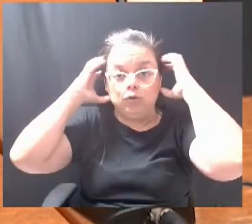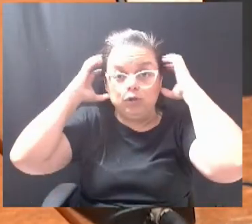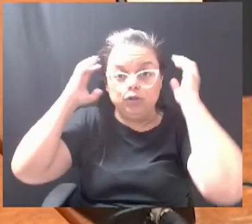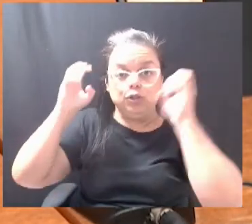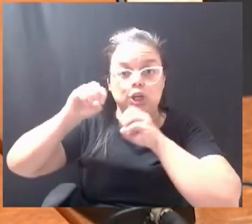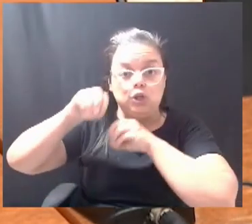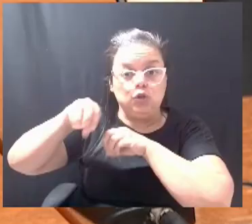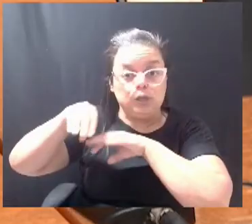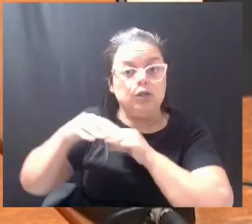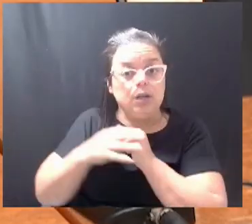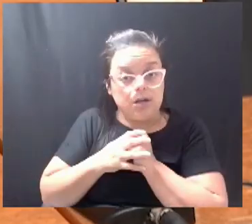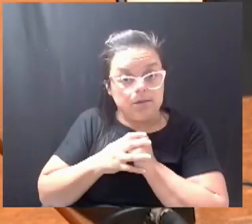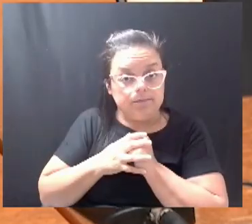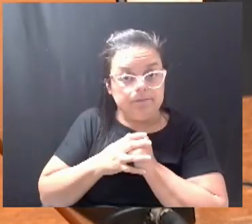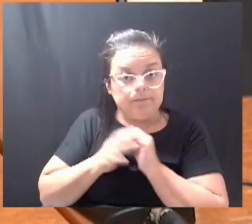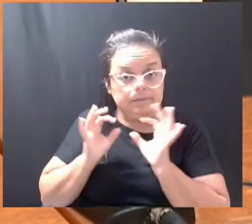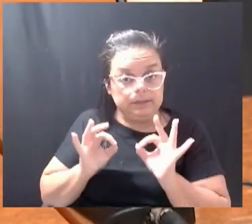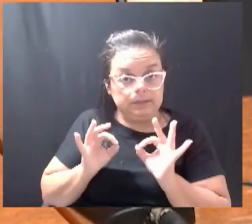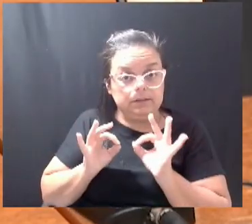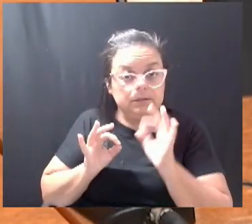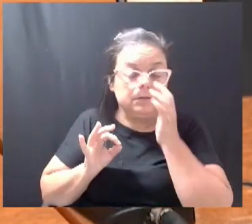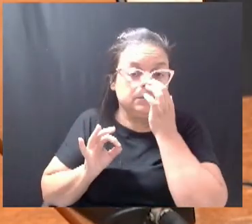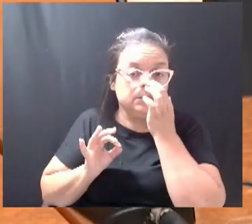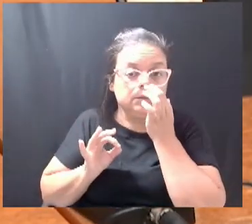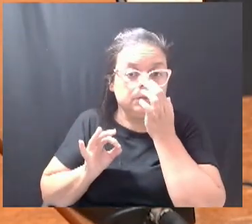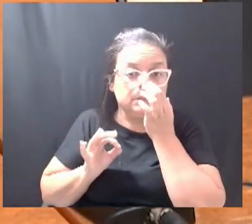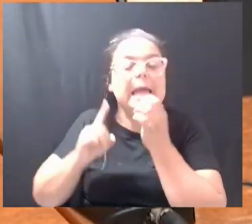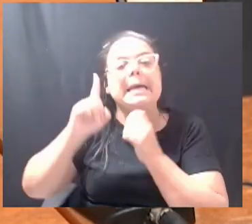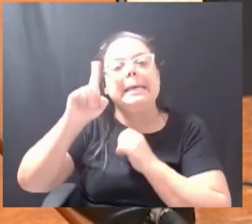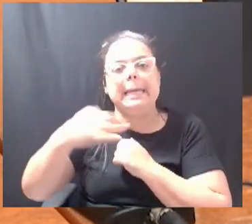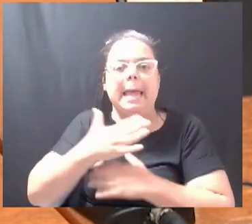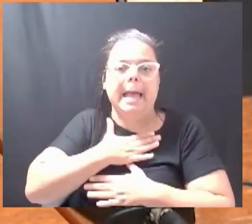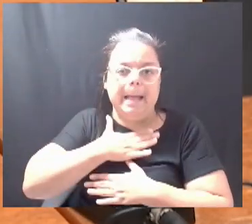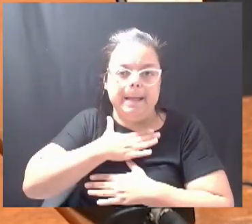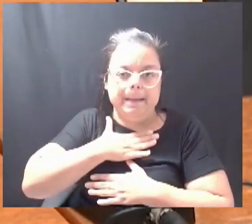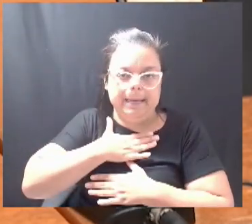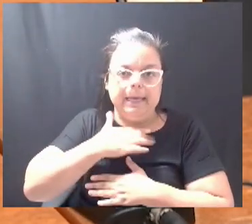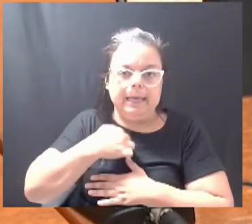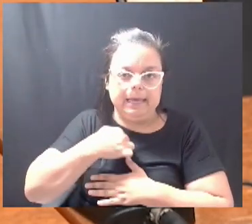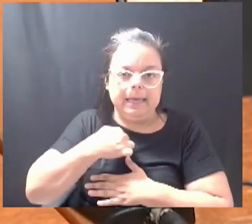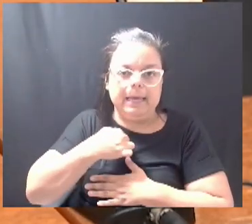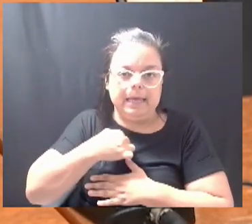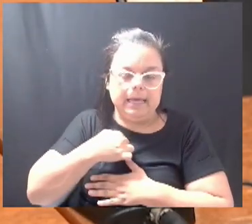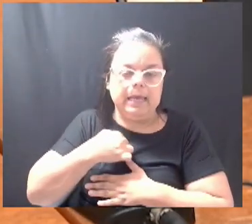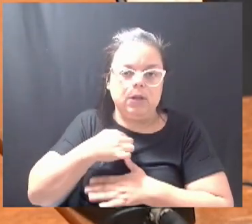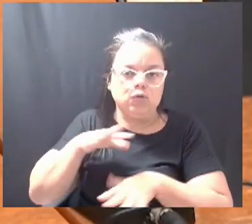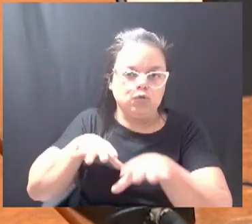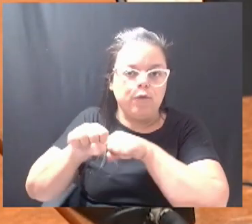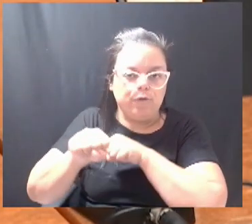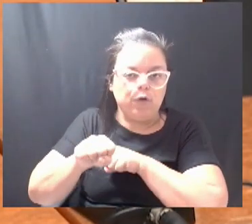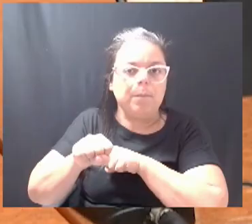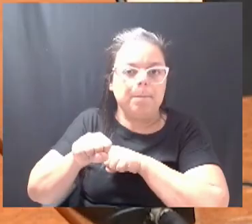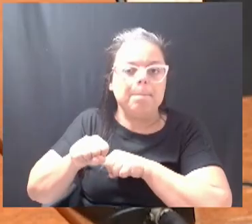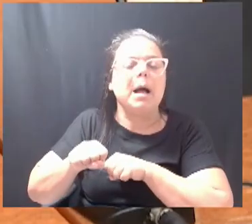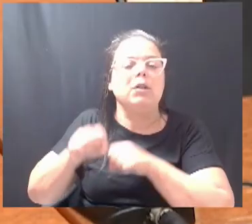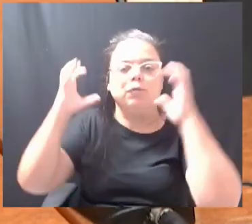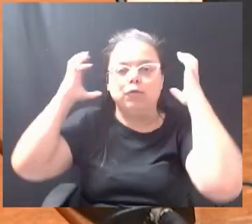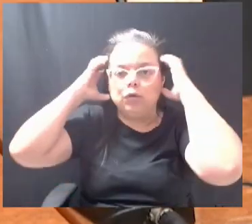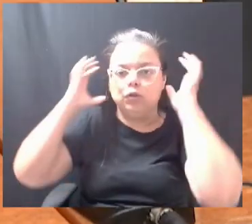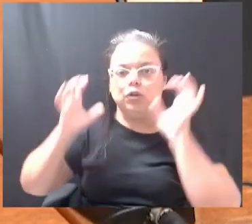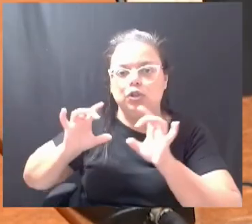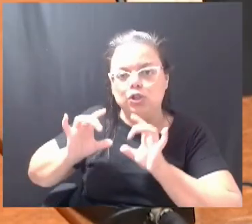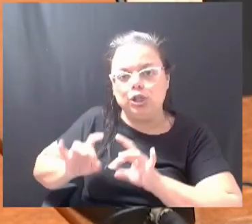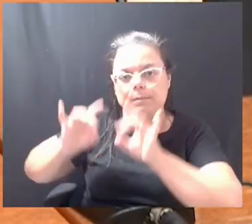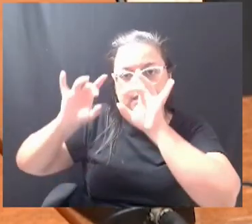Então, que é também a minha especialidade. Importante. Eu sou especialista também em fonoaudiologia educacional. Ela é uma especialidade pelo